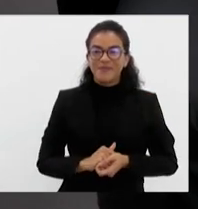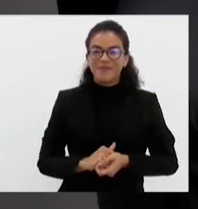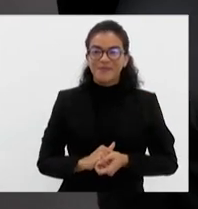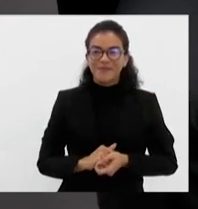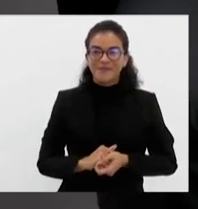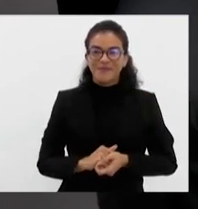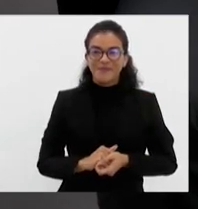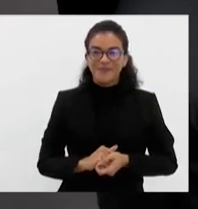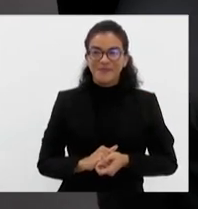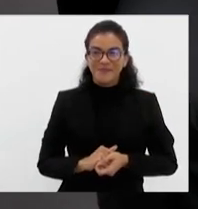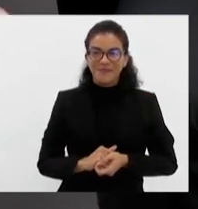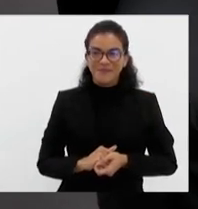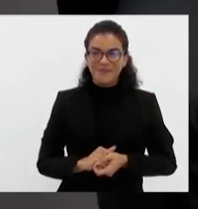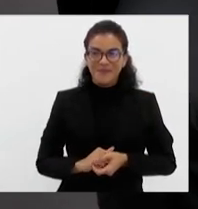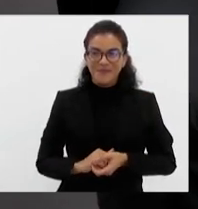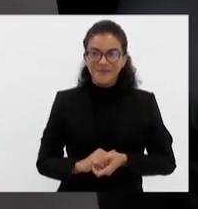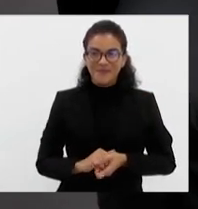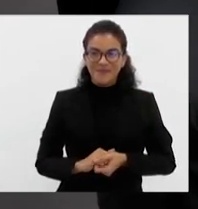está